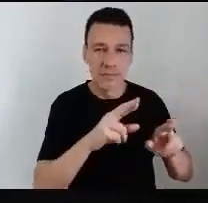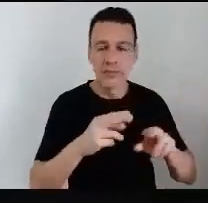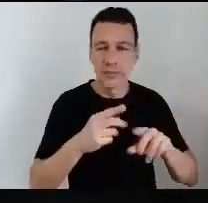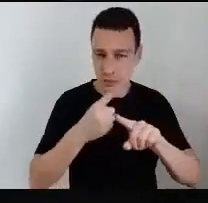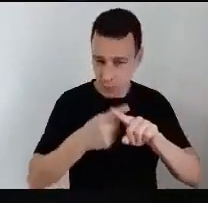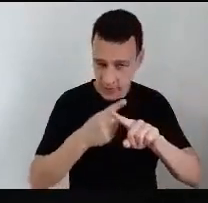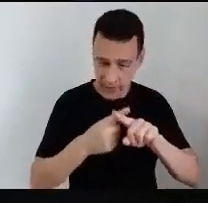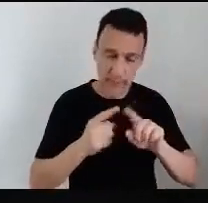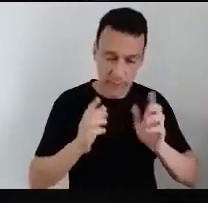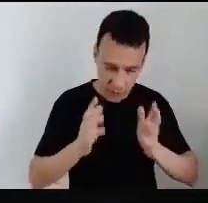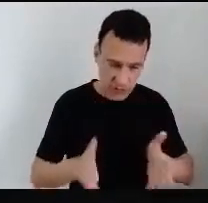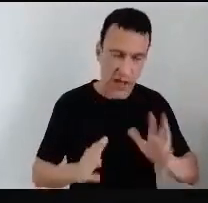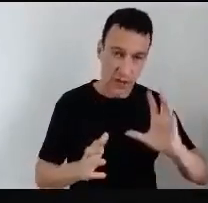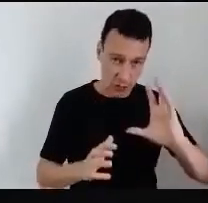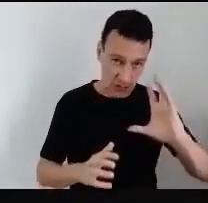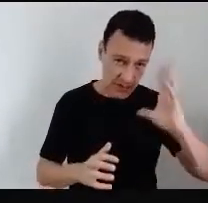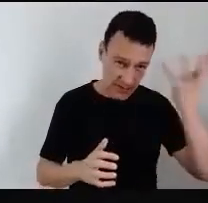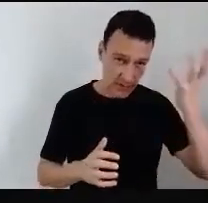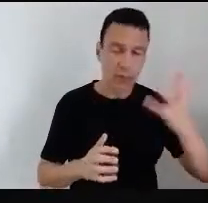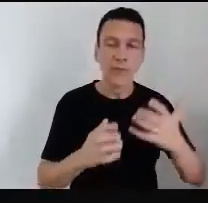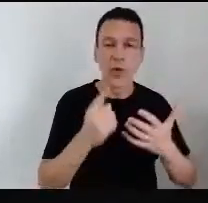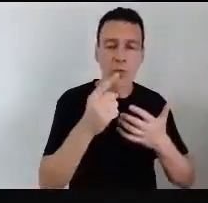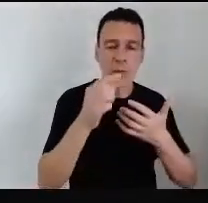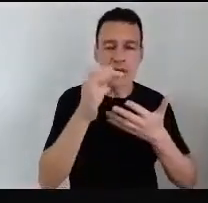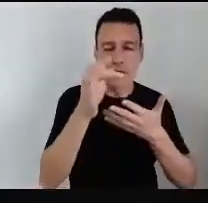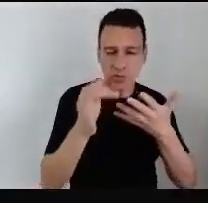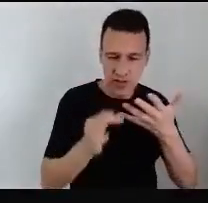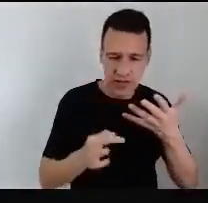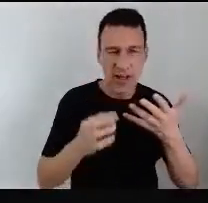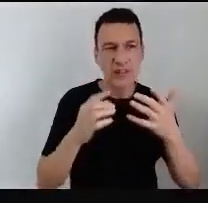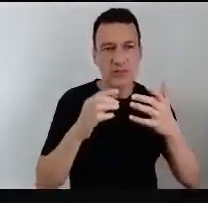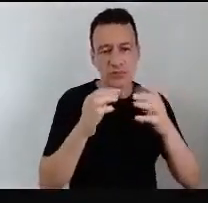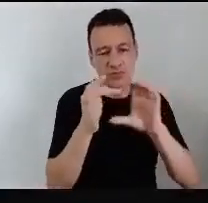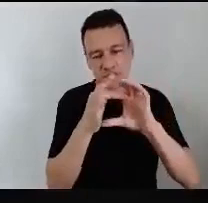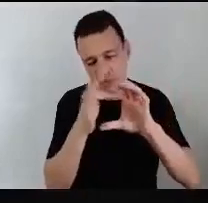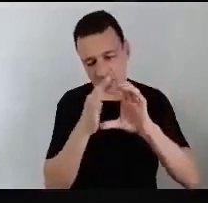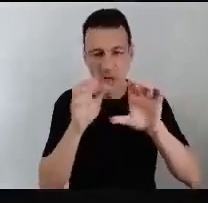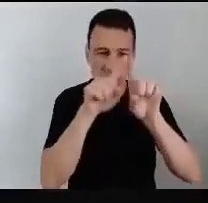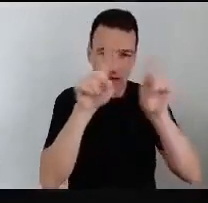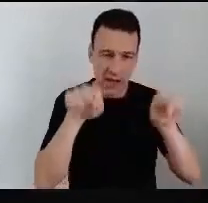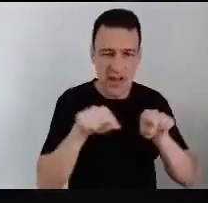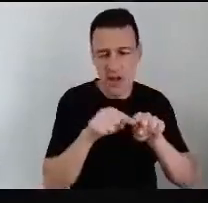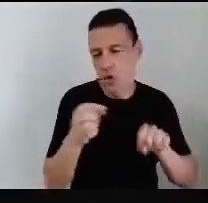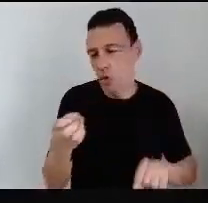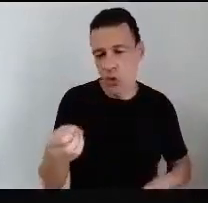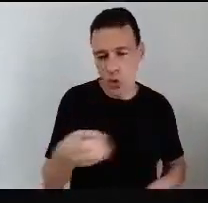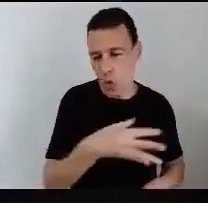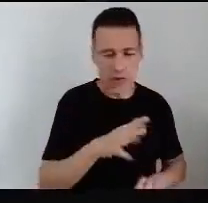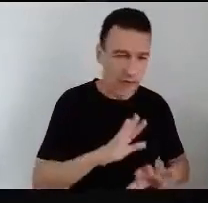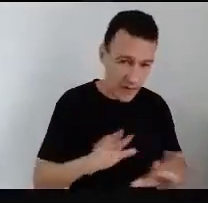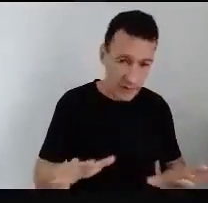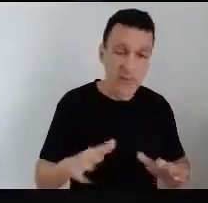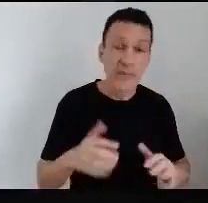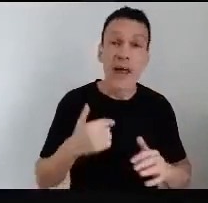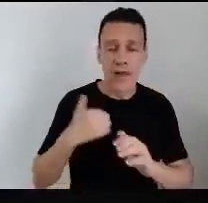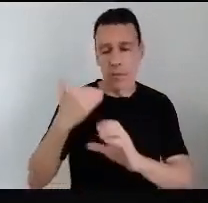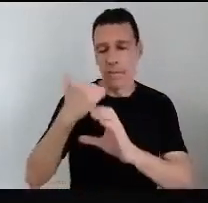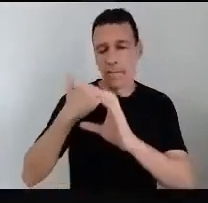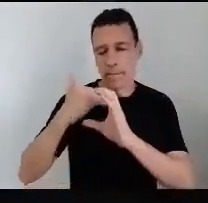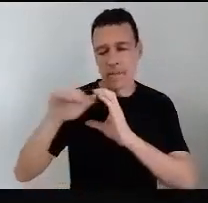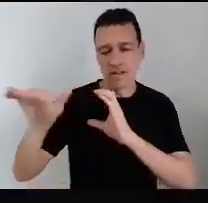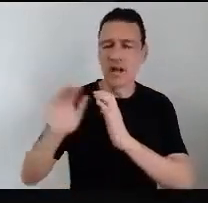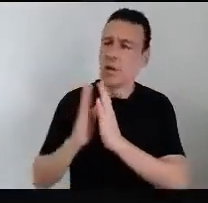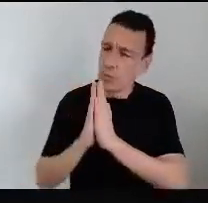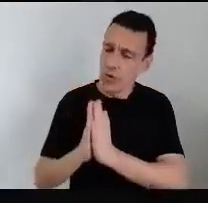da gente subir uma funcionalidade nova, uma tela nova, e colocar um call to action lá para responder, né, dar um feedback,